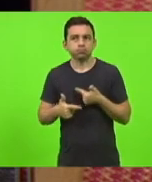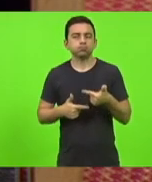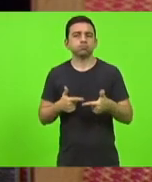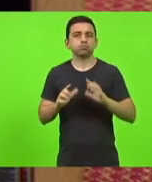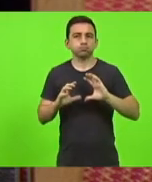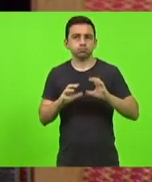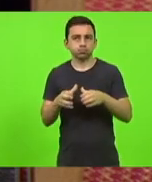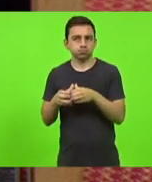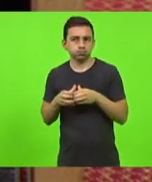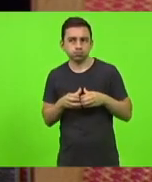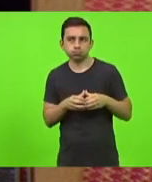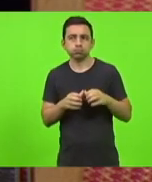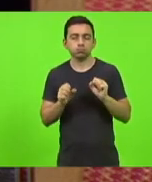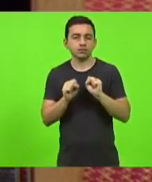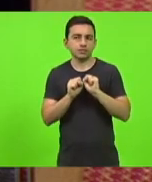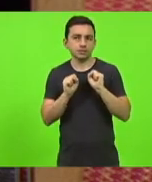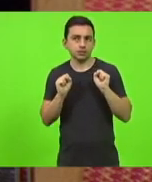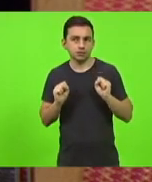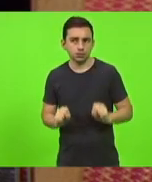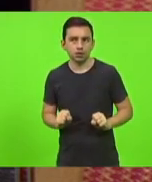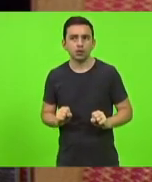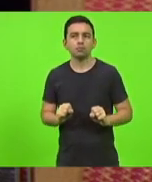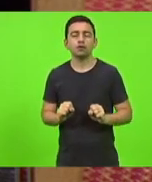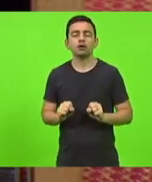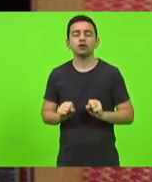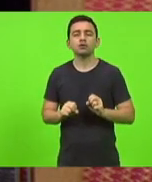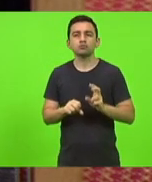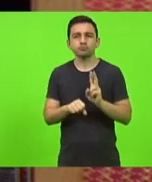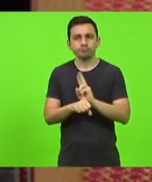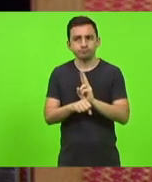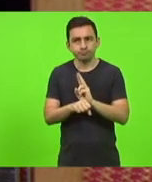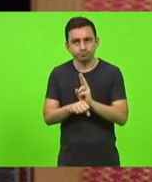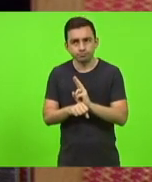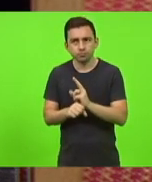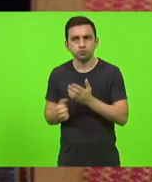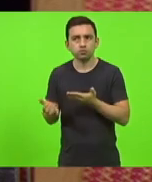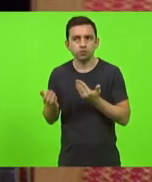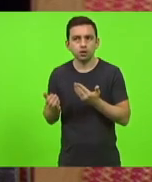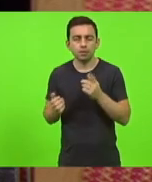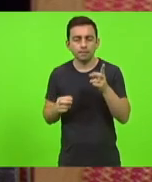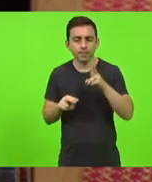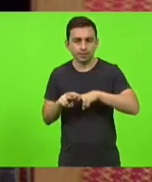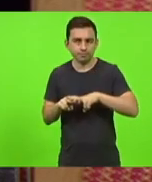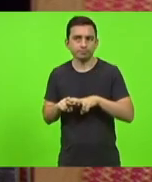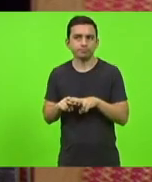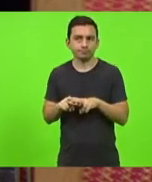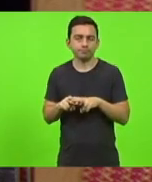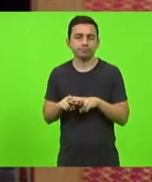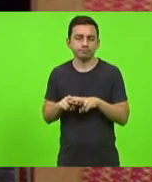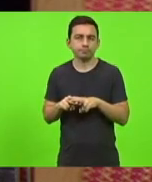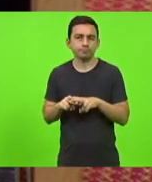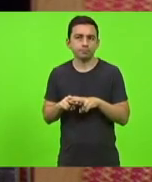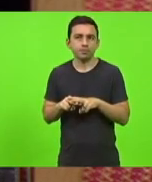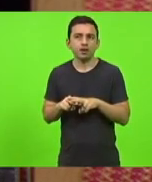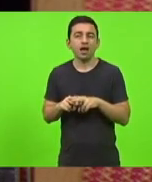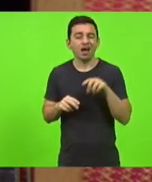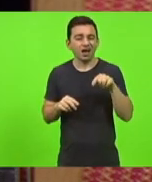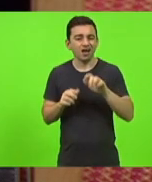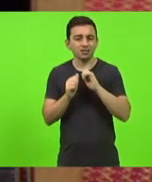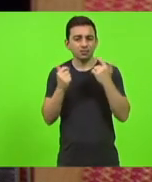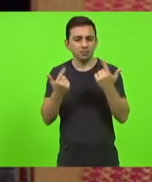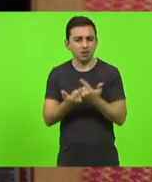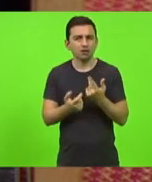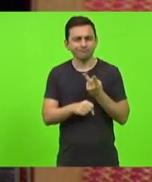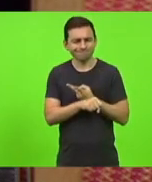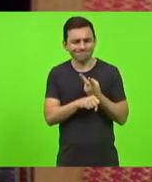do nosso sistema socioeducativo e sistema prisional. Então, essa casa tem buscado,